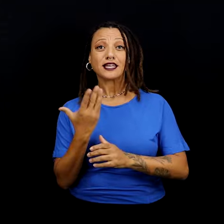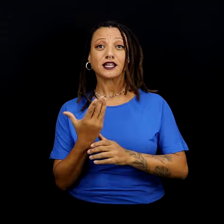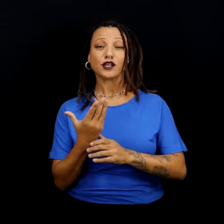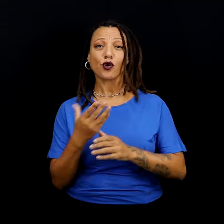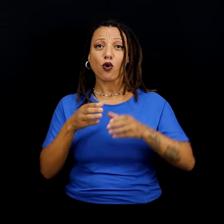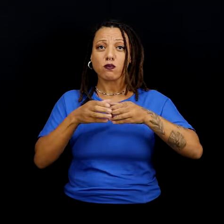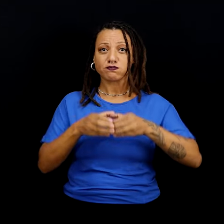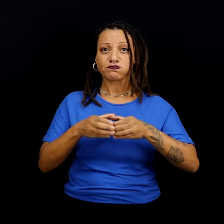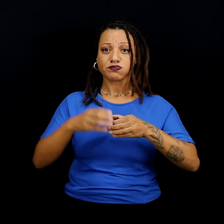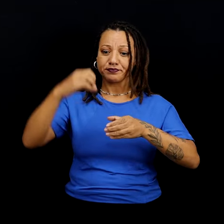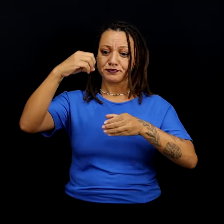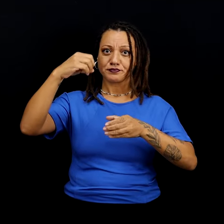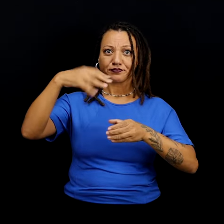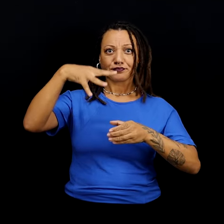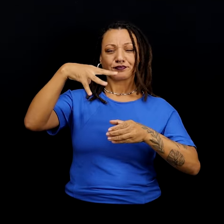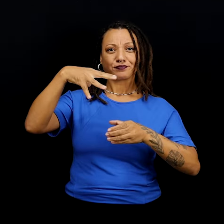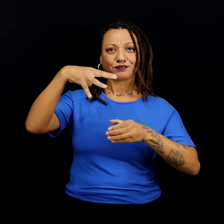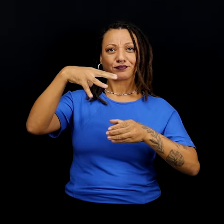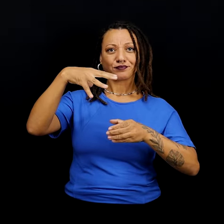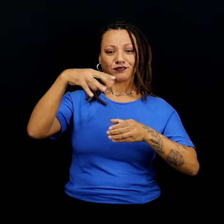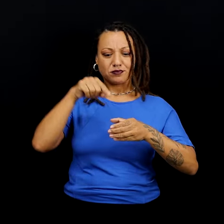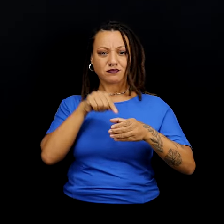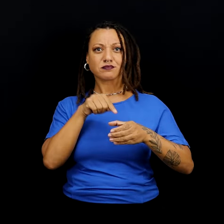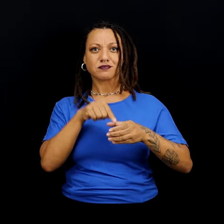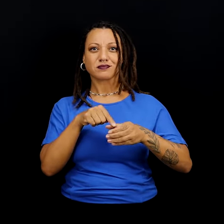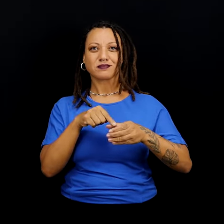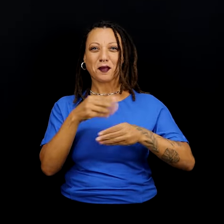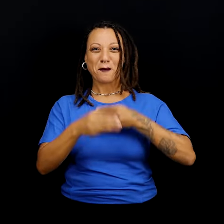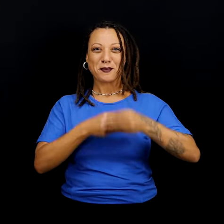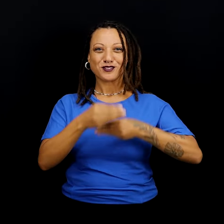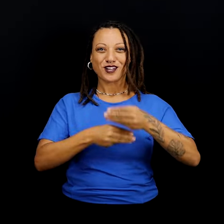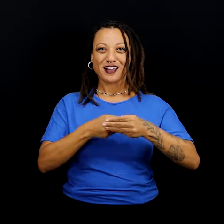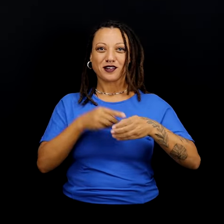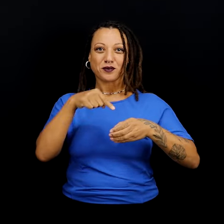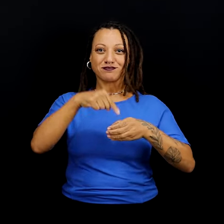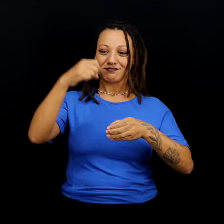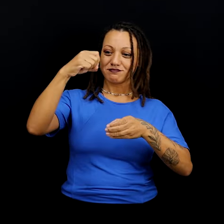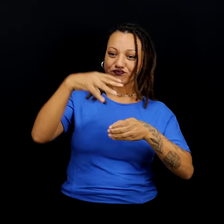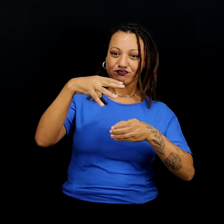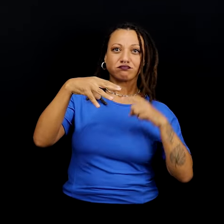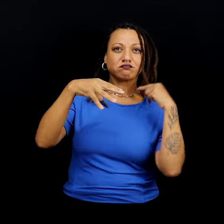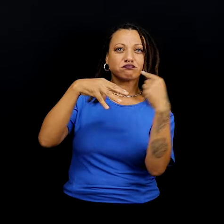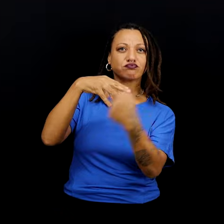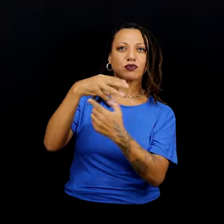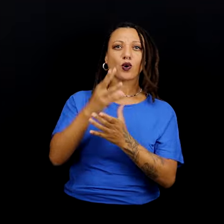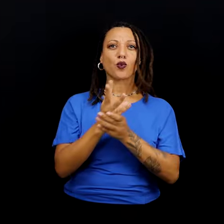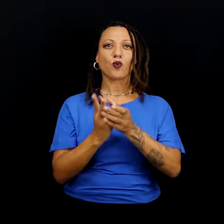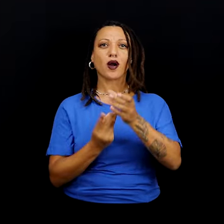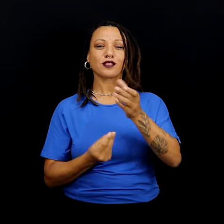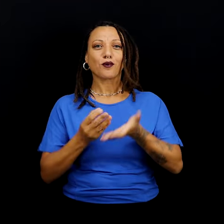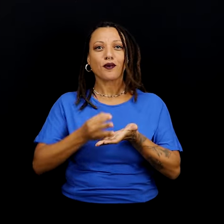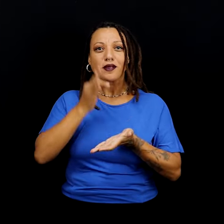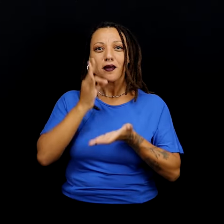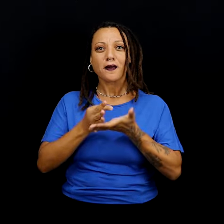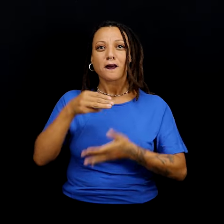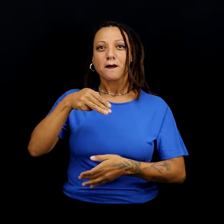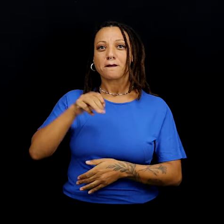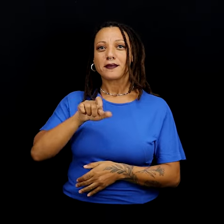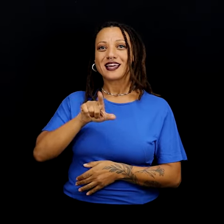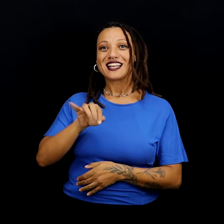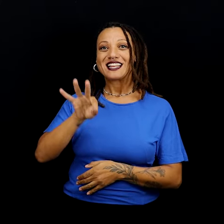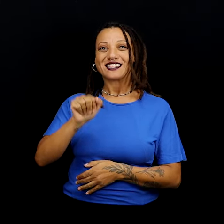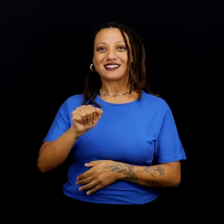fez um abajur, que é um rolo de papel higiênico com um coador melita por cima, como